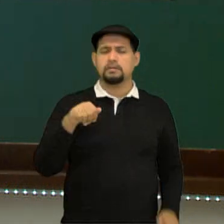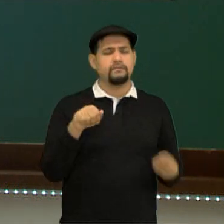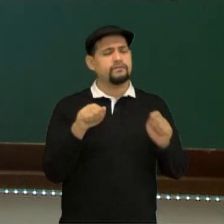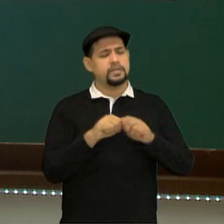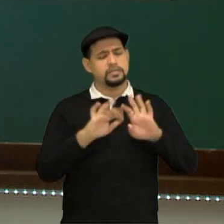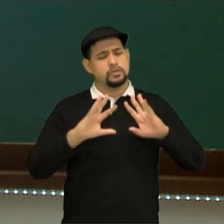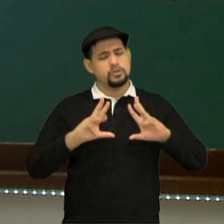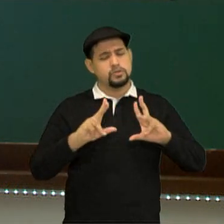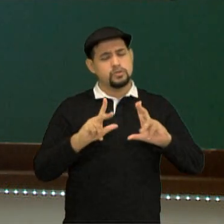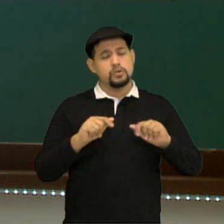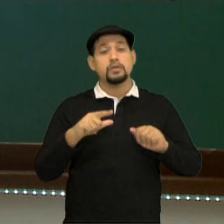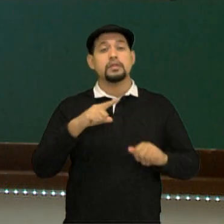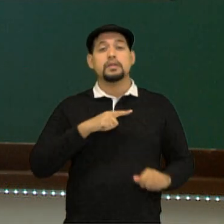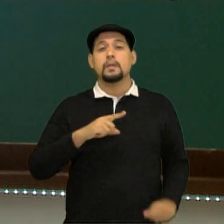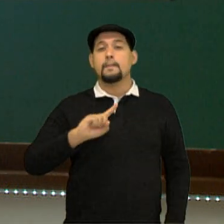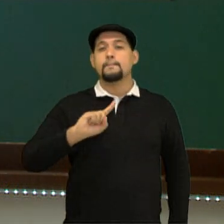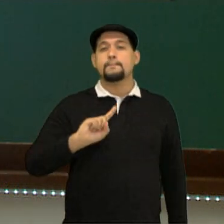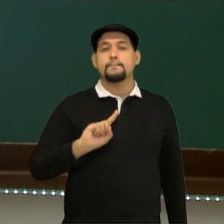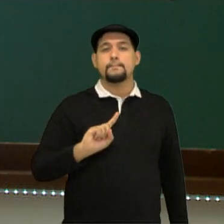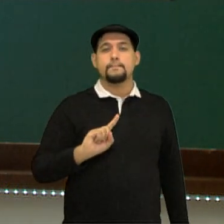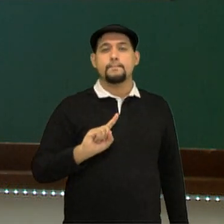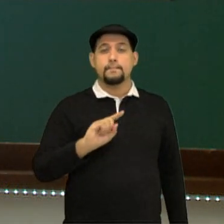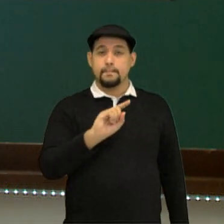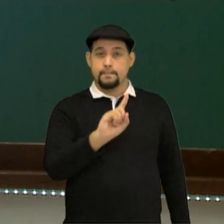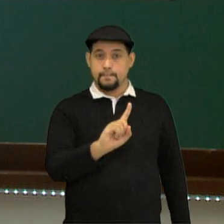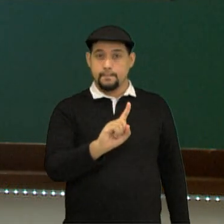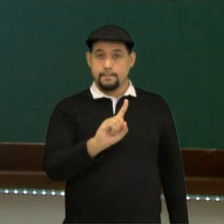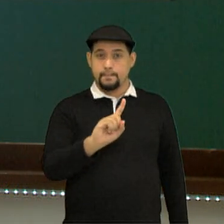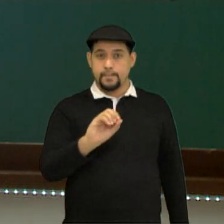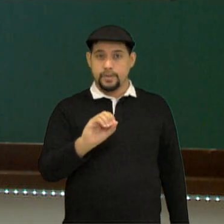o produto, deu